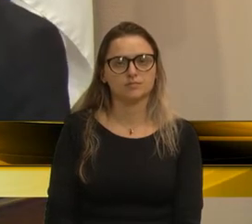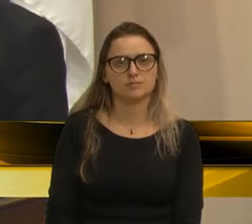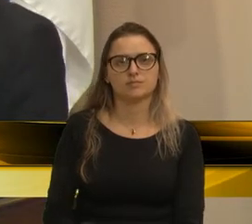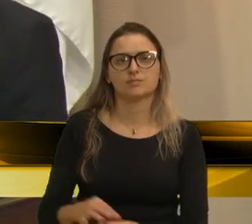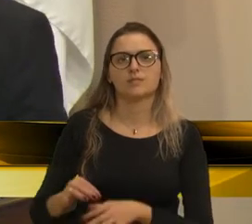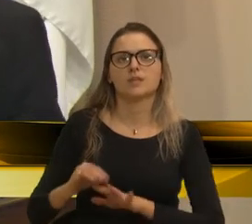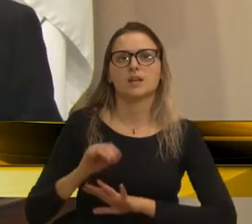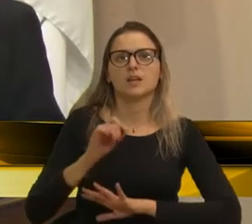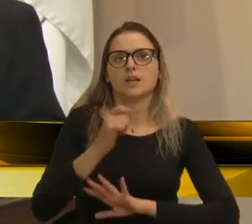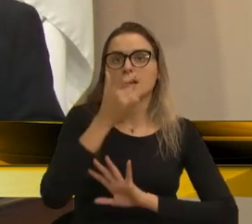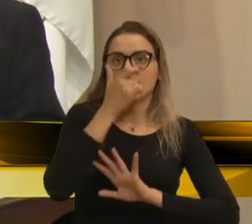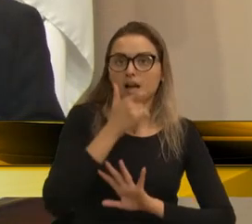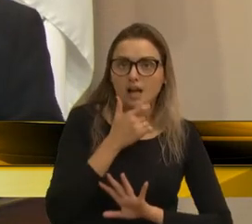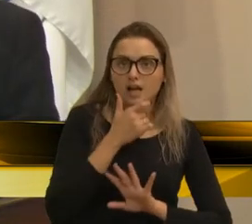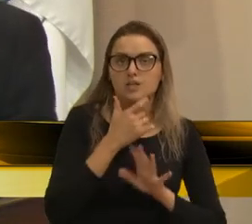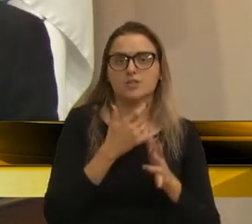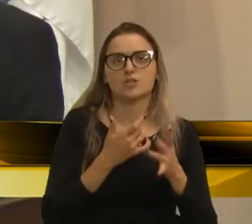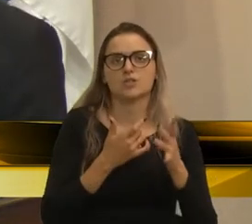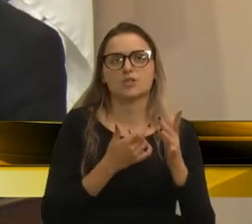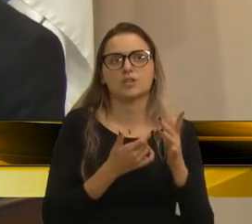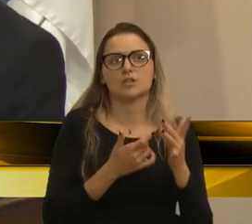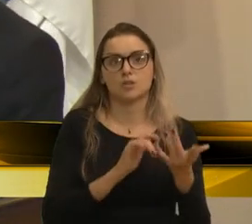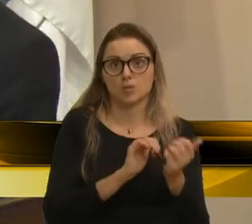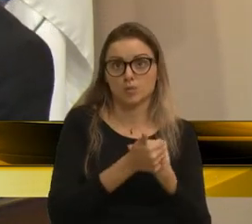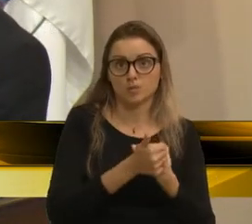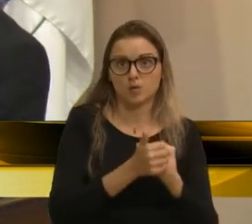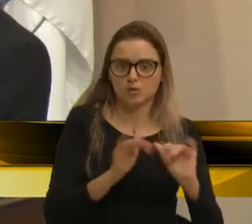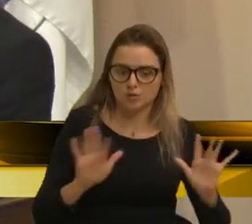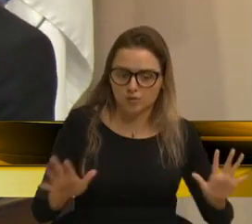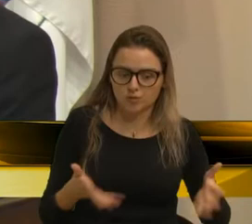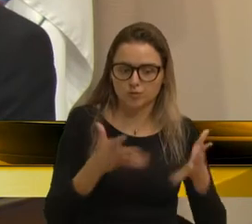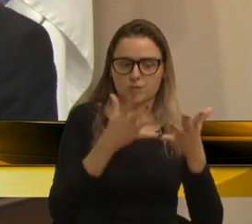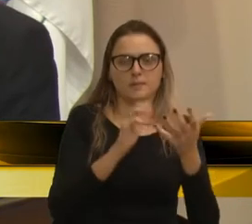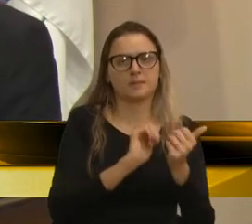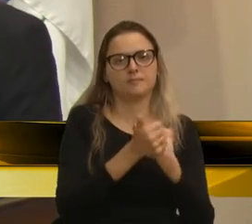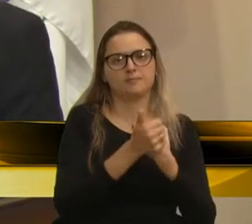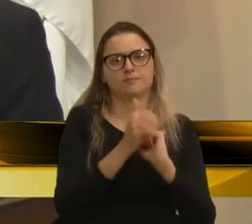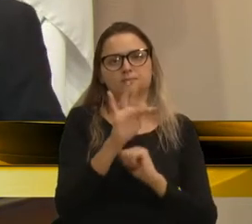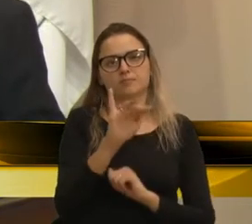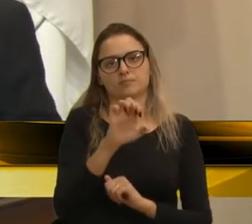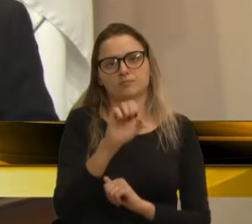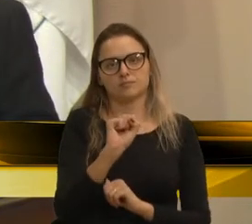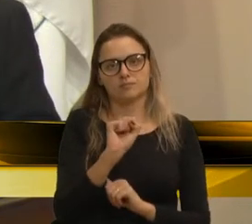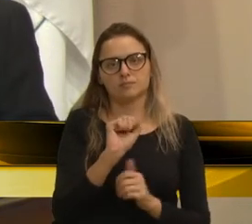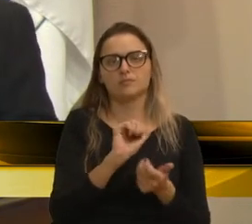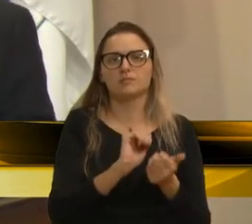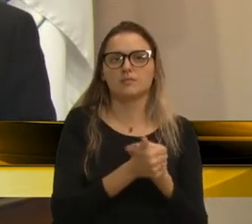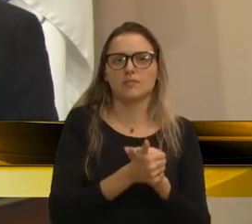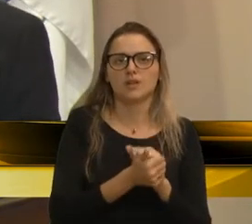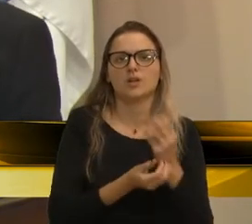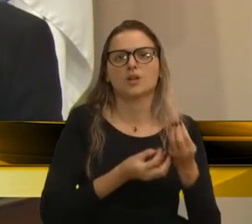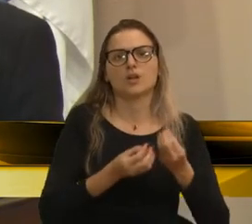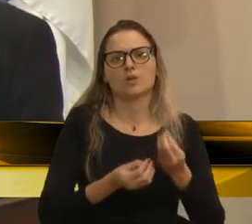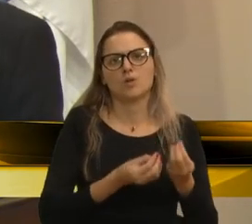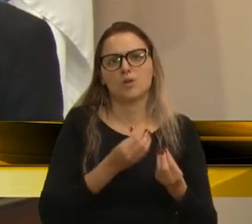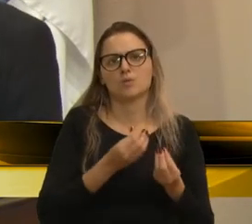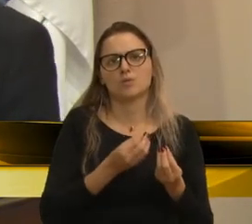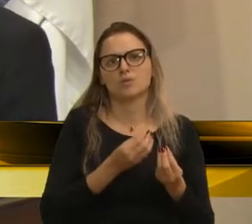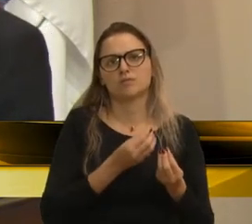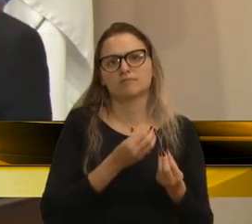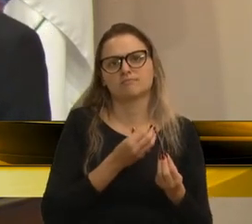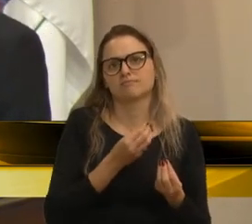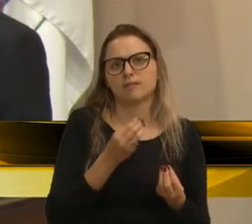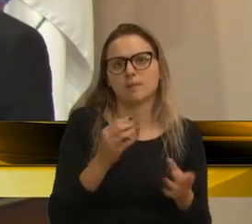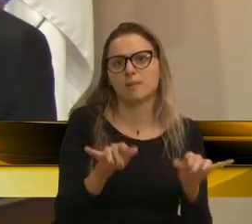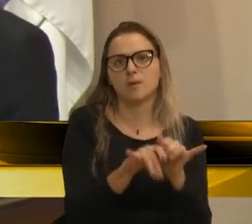acha esse importante instrumento de fomento ao esporte, que é o Fiesport, como uma imundícia. Então,